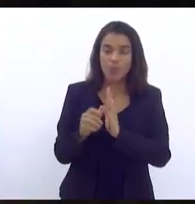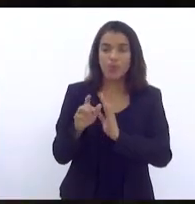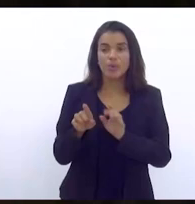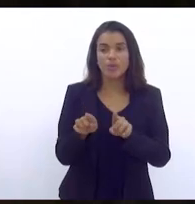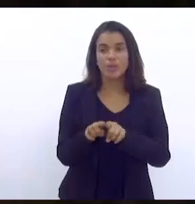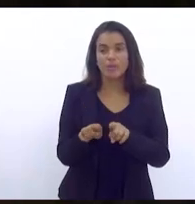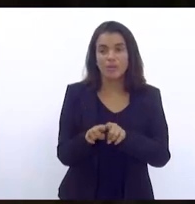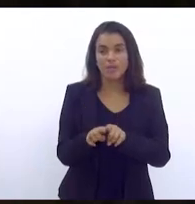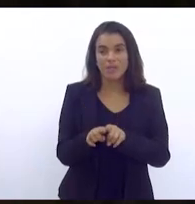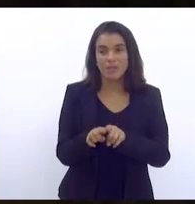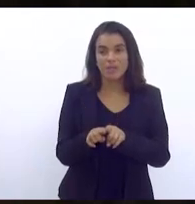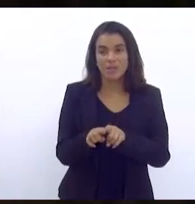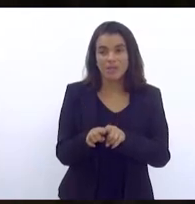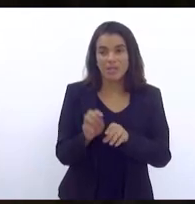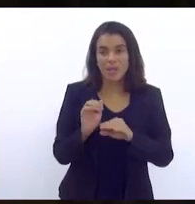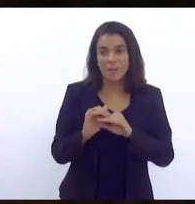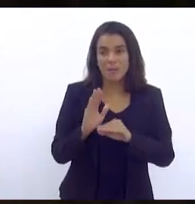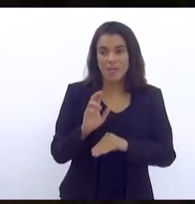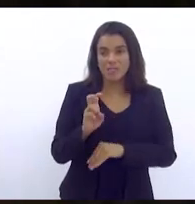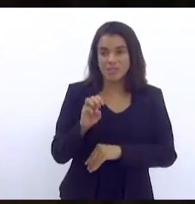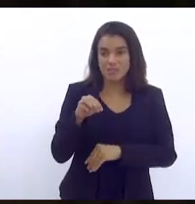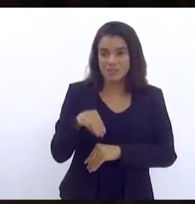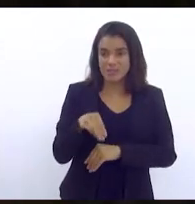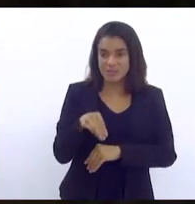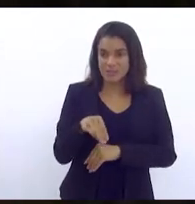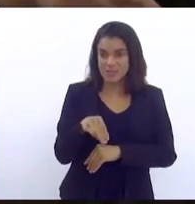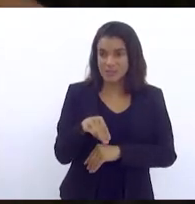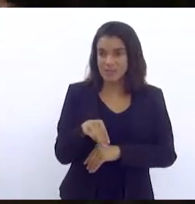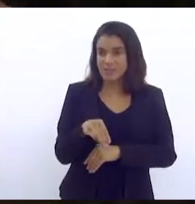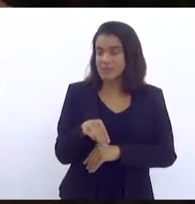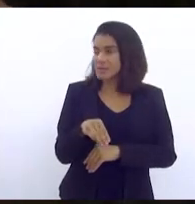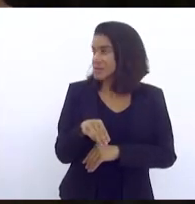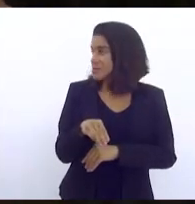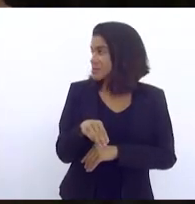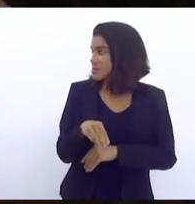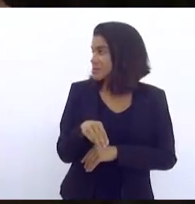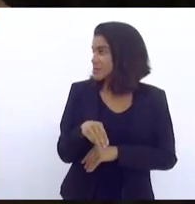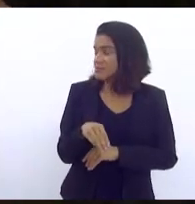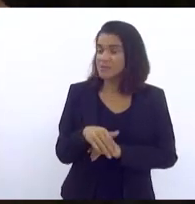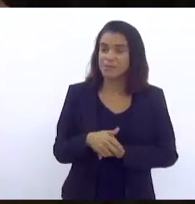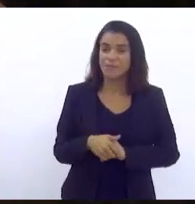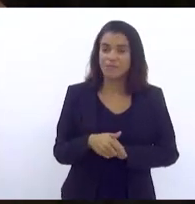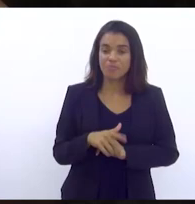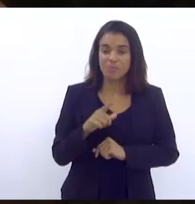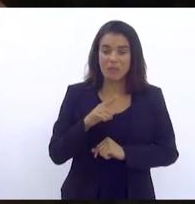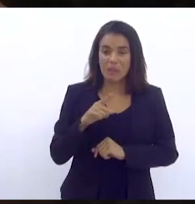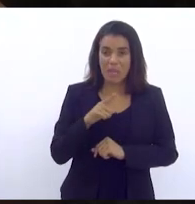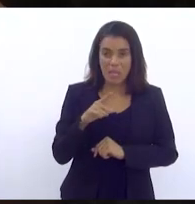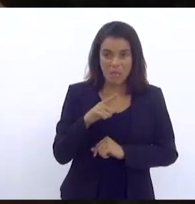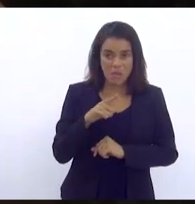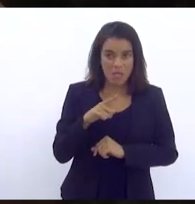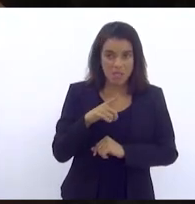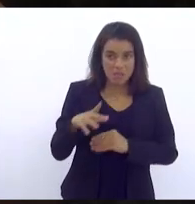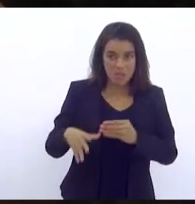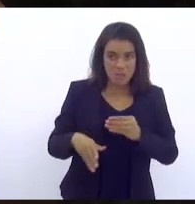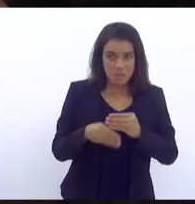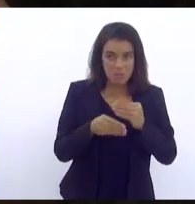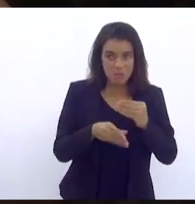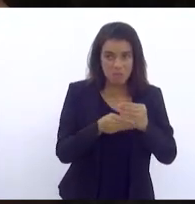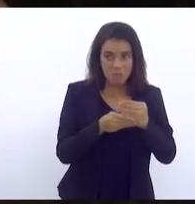tem um pouco mais do que 5 minutos para concluir aí Eu até perguntei Aqui se alguém da mesa tem alguma consideração a